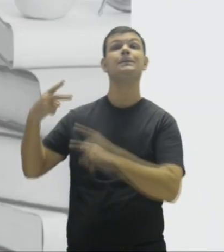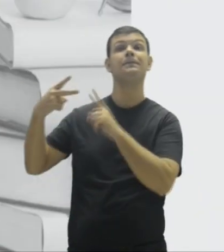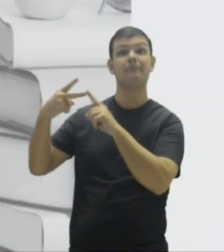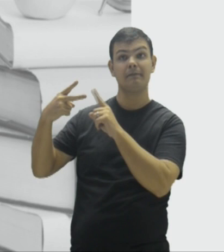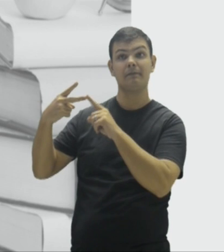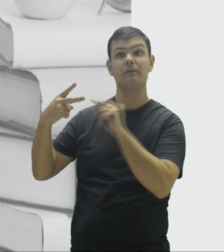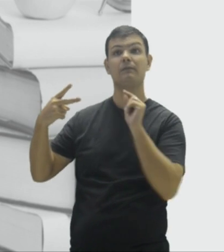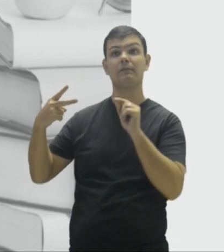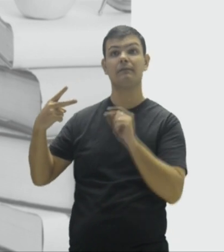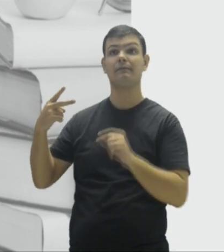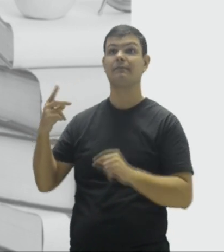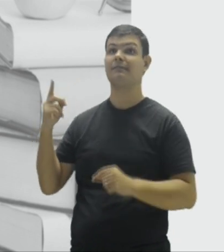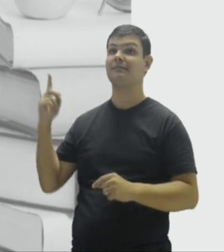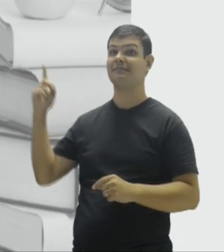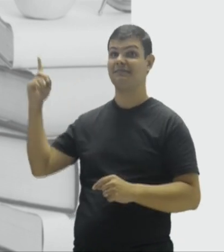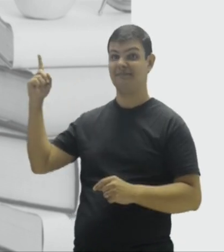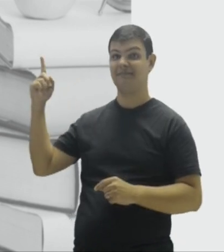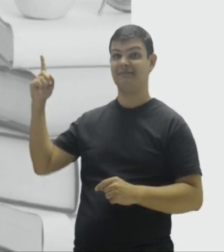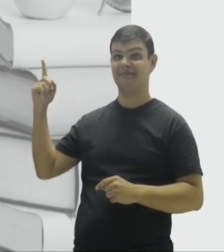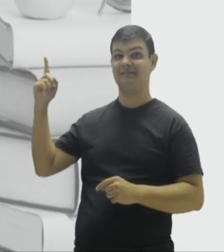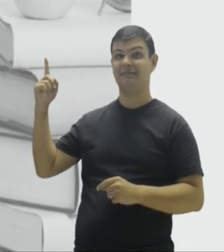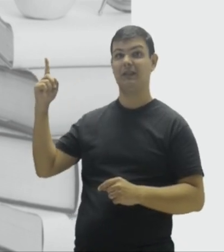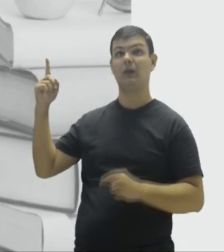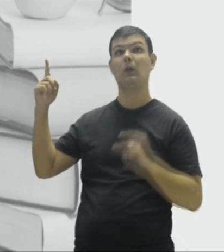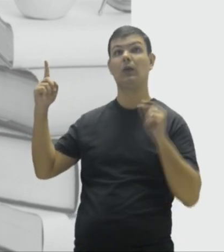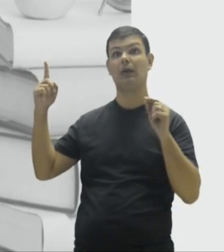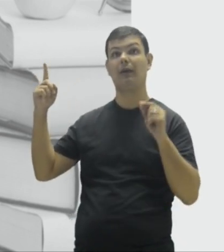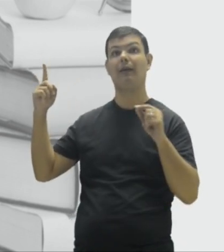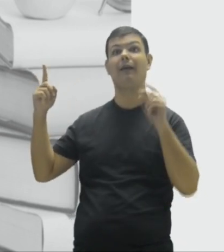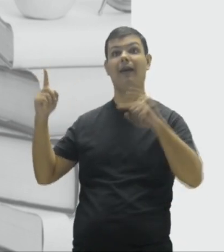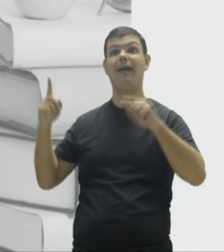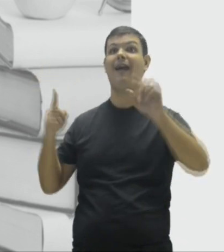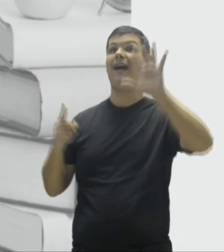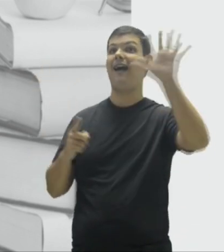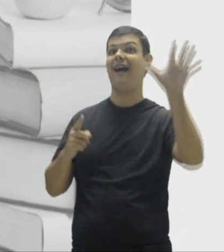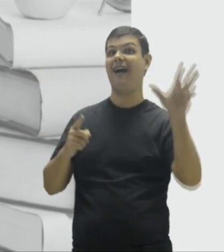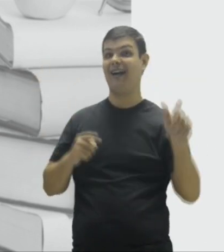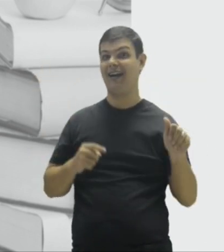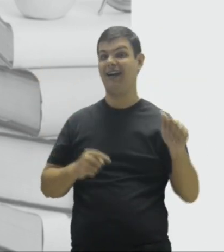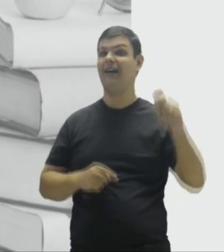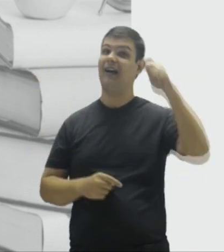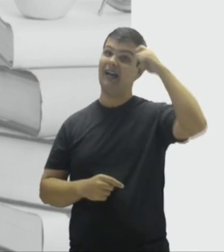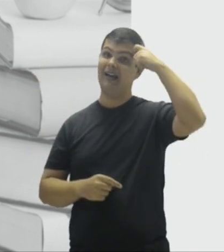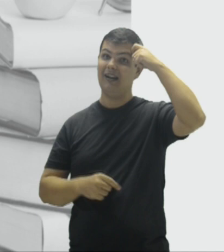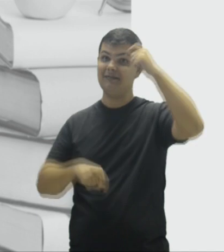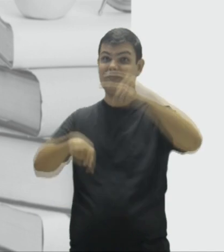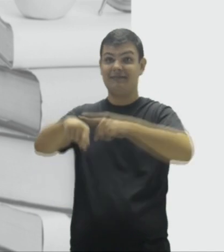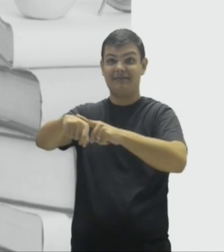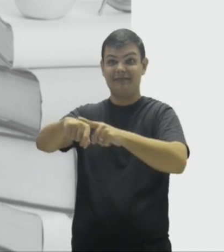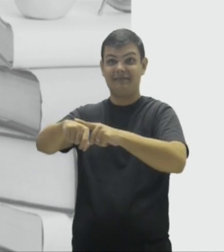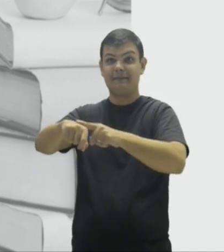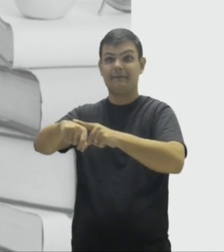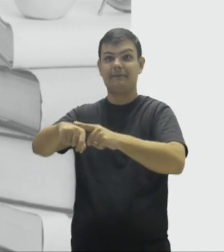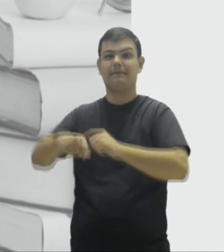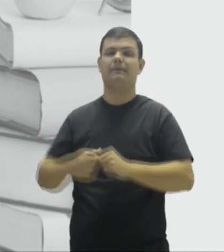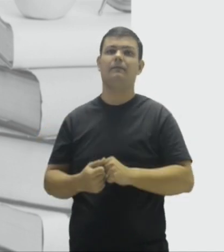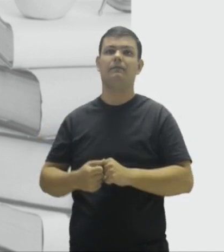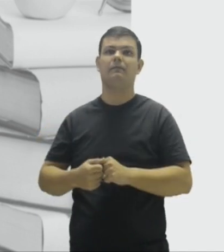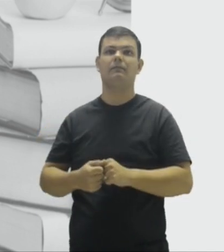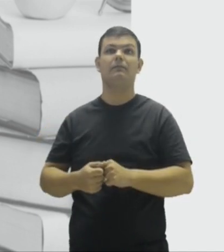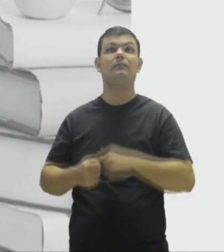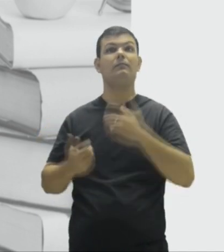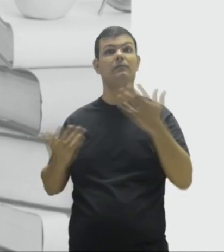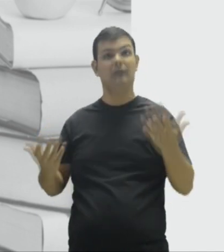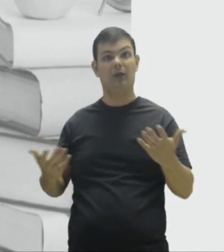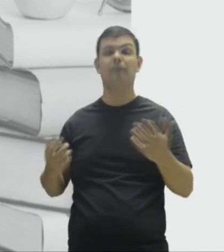formação cultural. Essa imagem nos dá a ideia de uma formação o quê? Africana. Então, nós temos uma